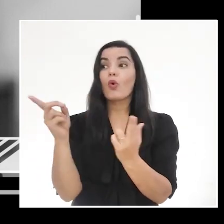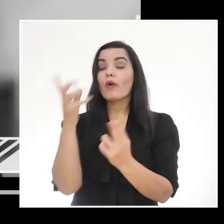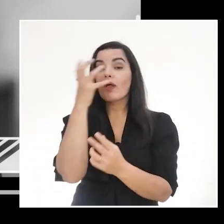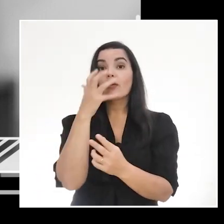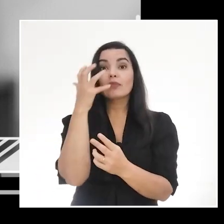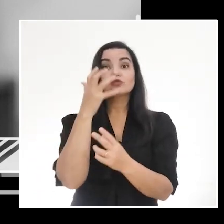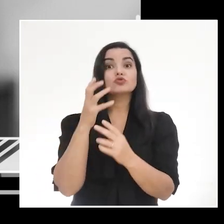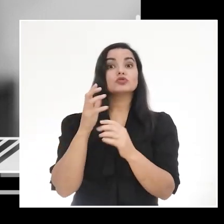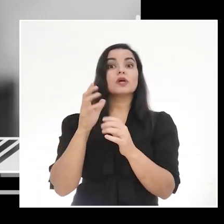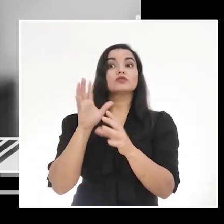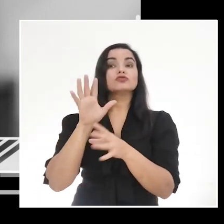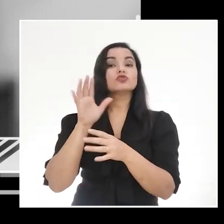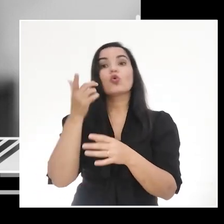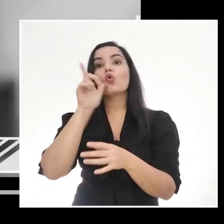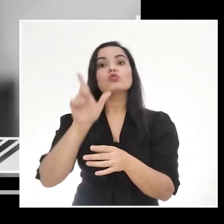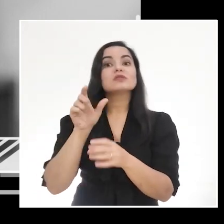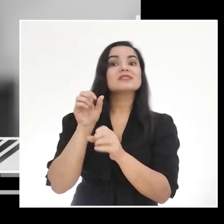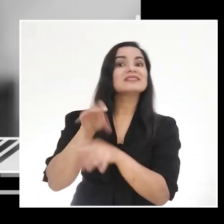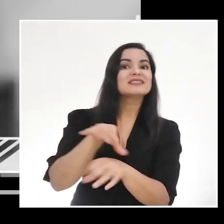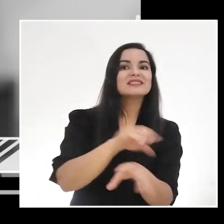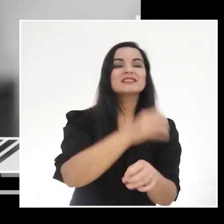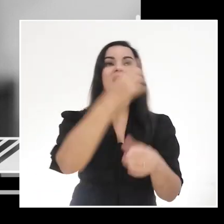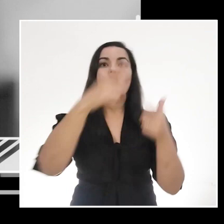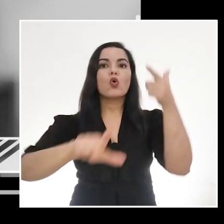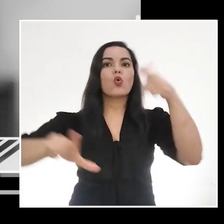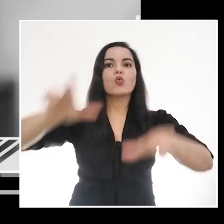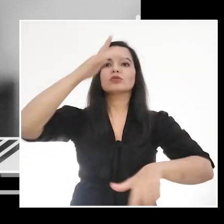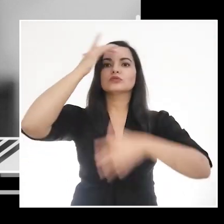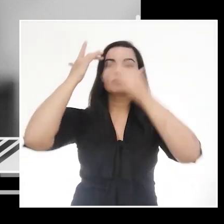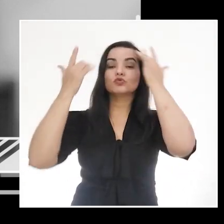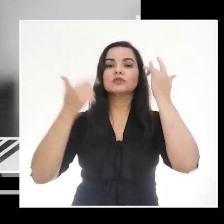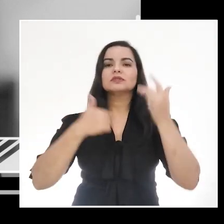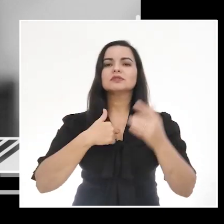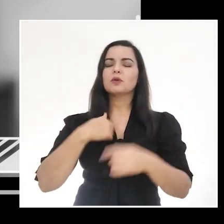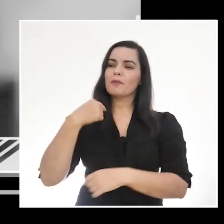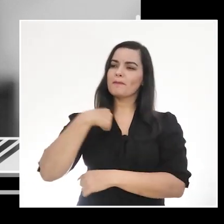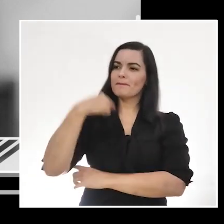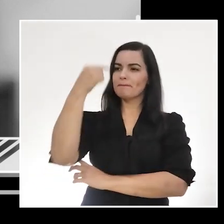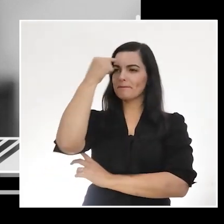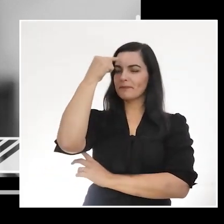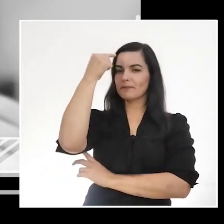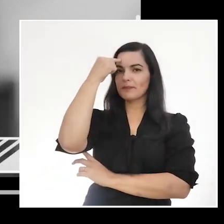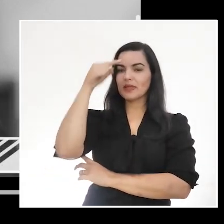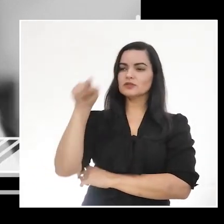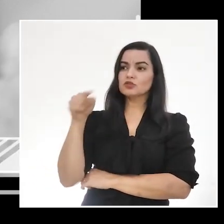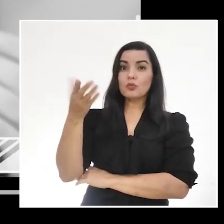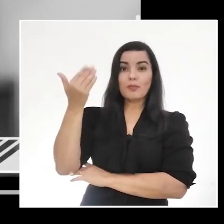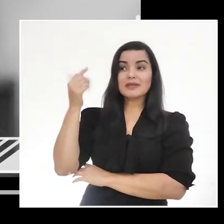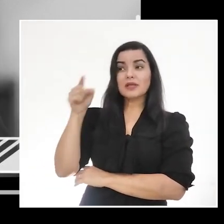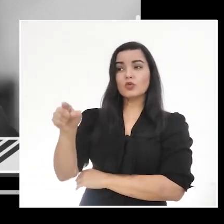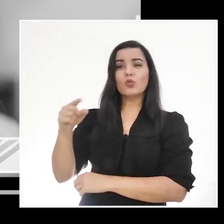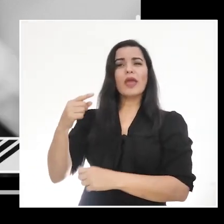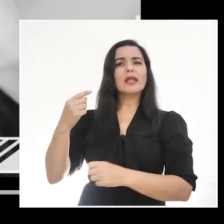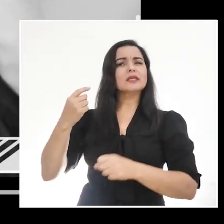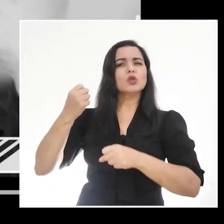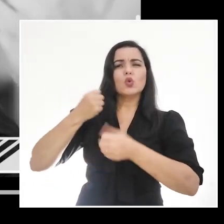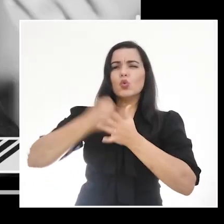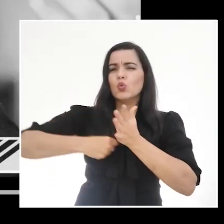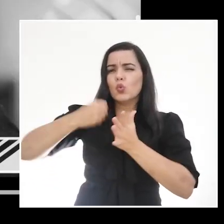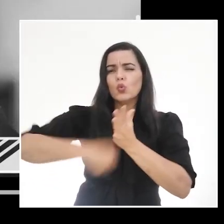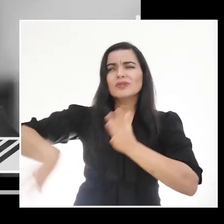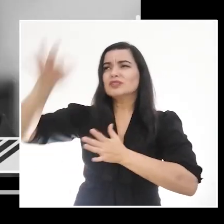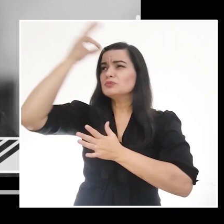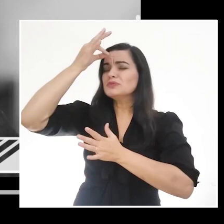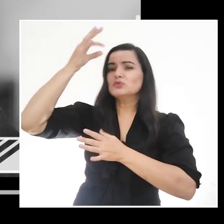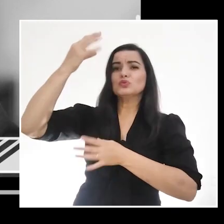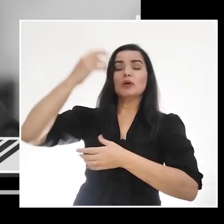ele é apaixonado em alcançar a vida de outras pessoas, é um grande discipulador, e pensar que eu comecei a caminhar com ele,